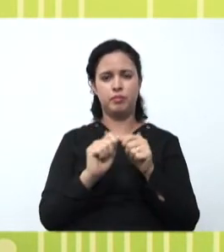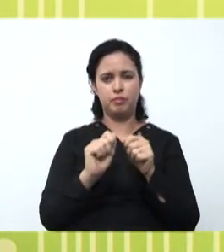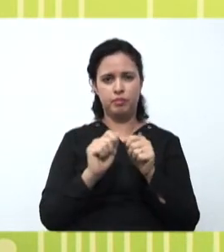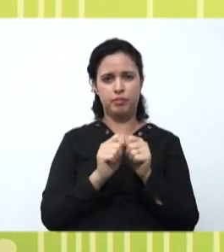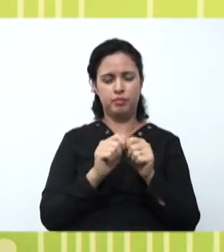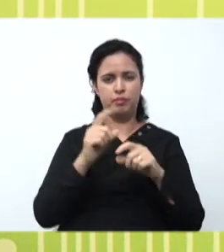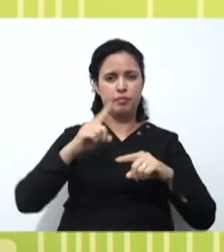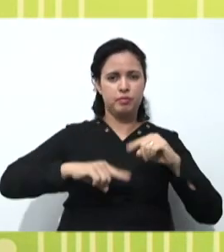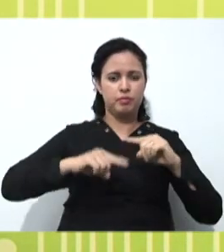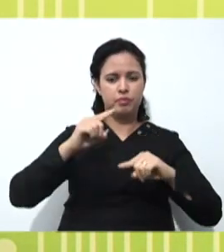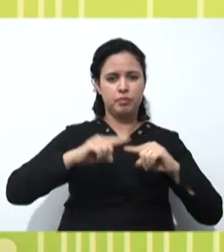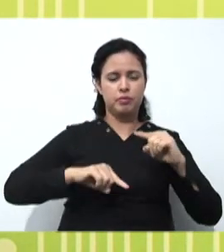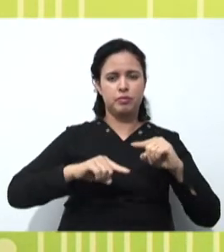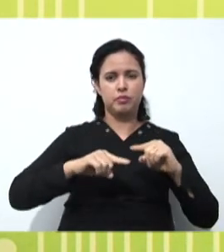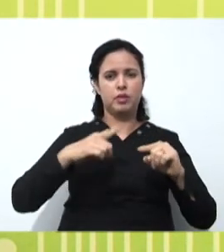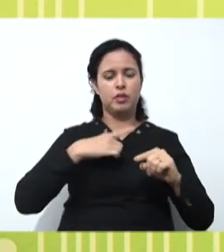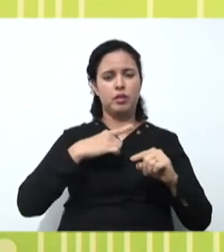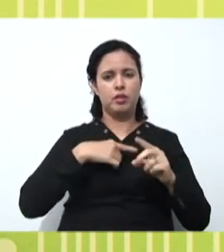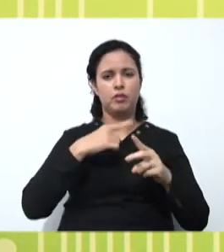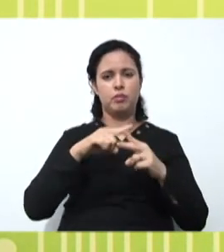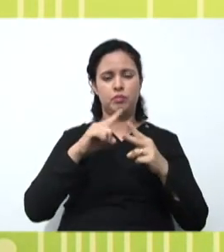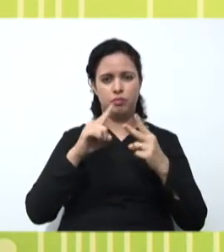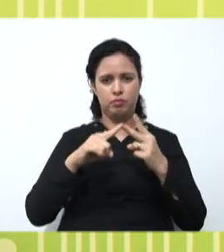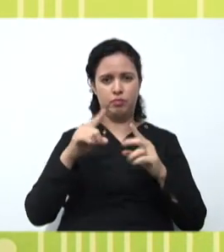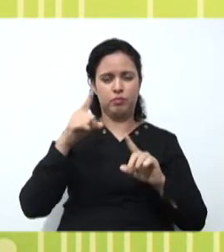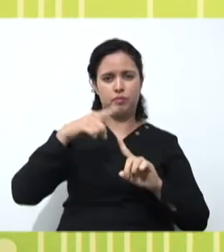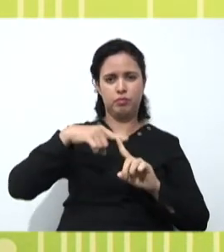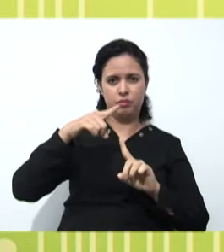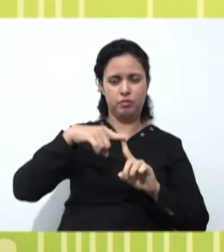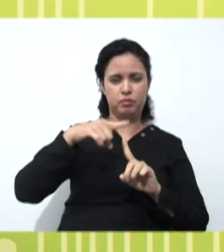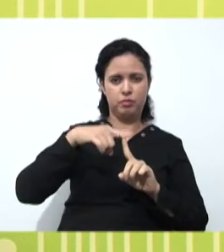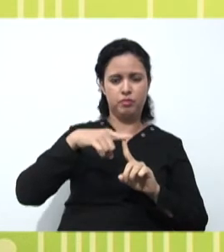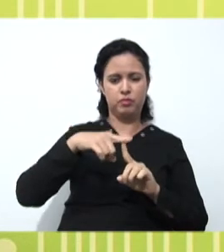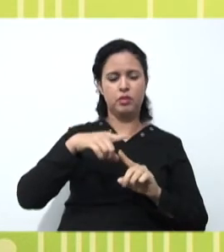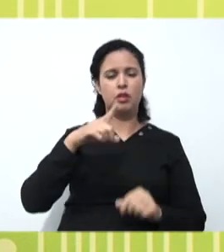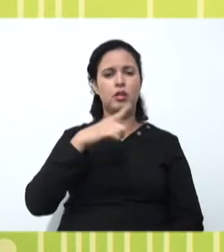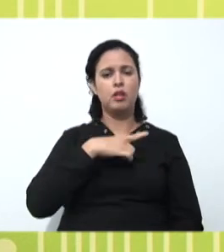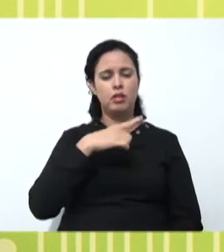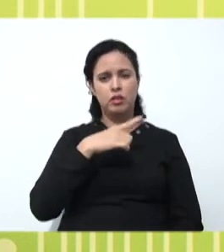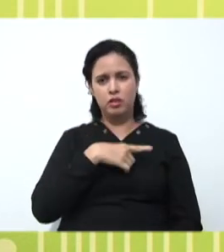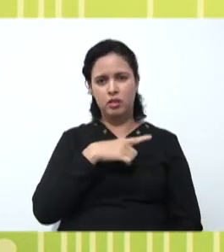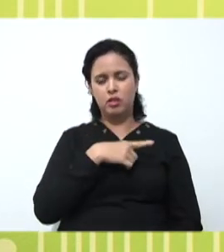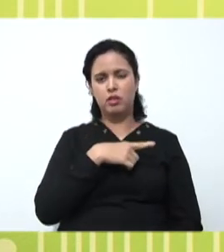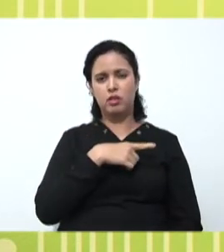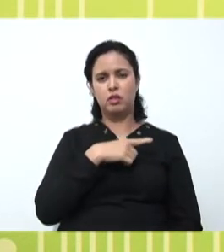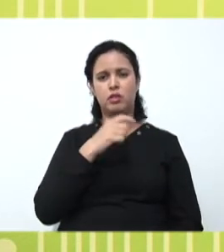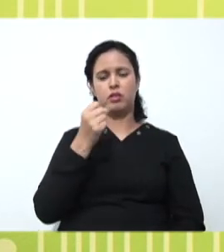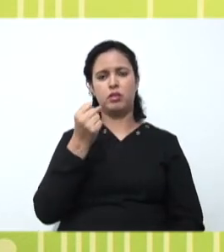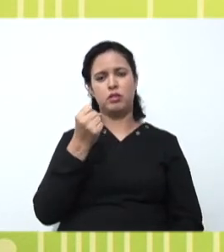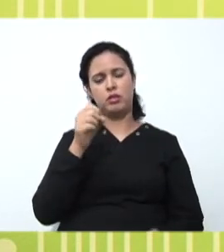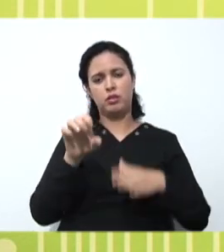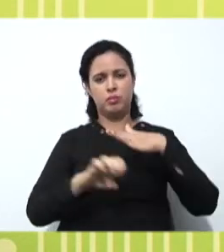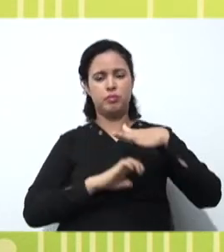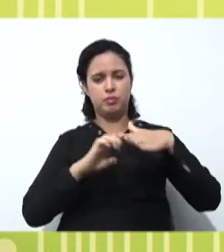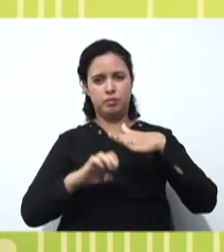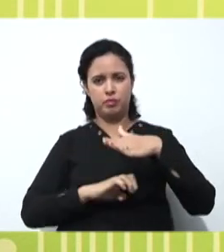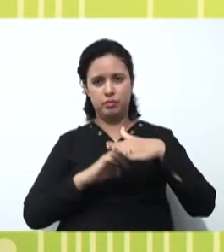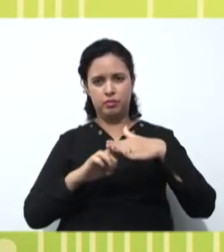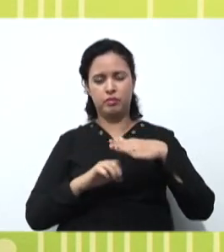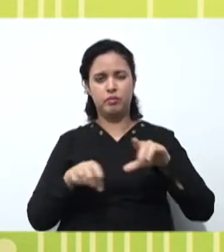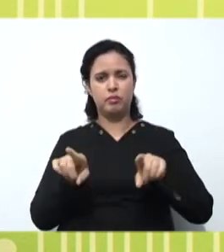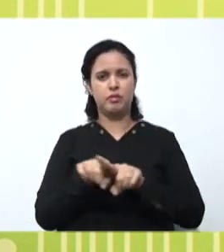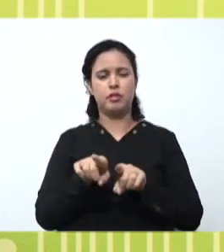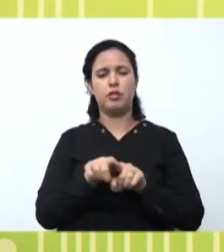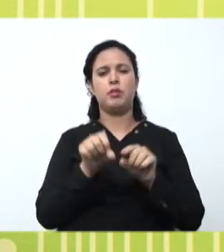comercial porque ela tem dois tipos de negócio aí. Ela tem a fábrica e ela tem a empresa comercial onde vende. Mas ela também